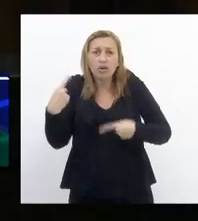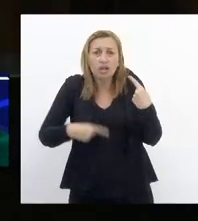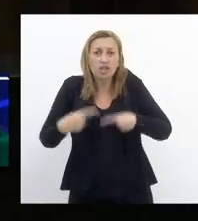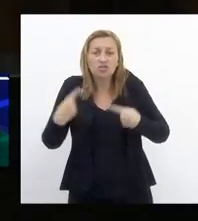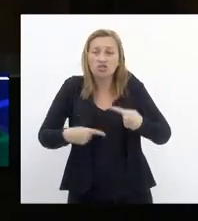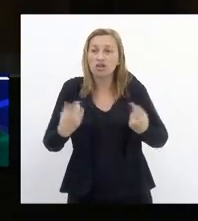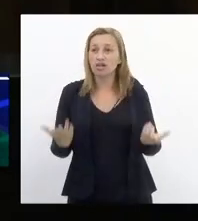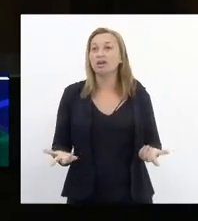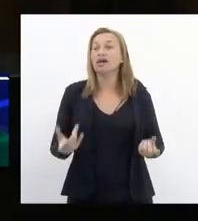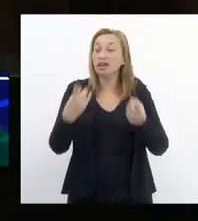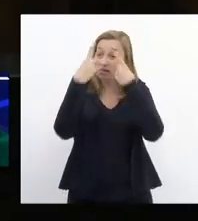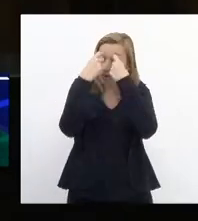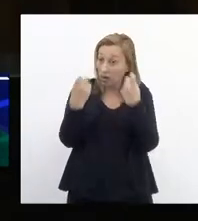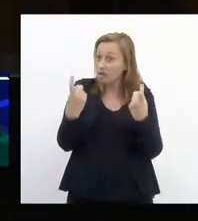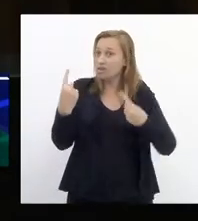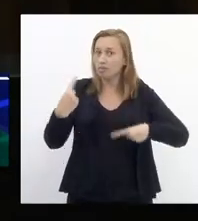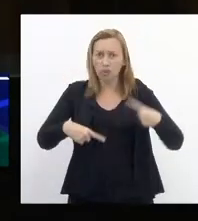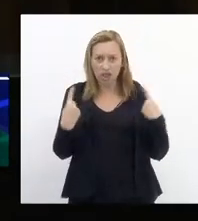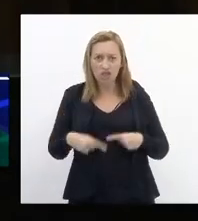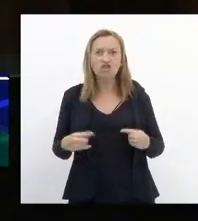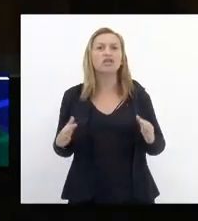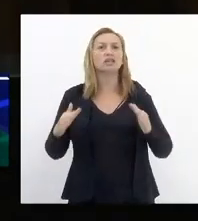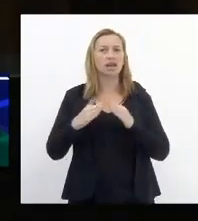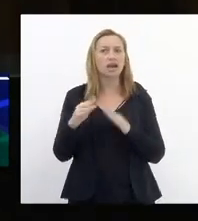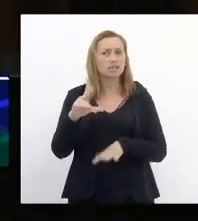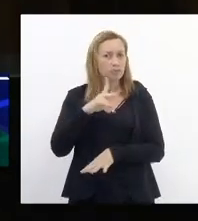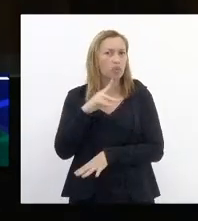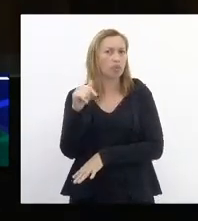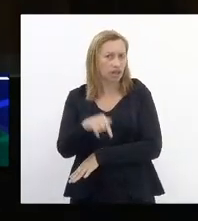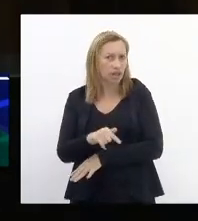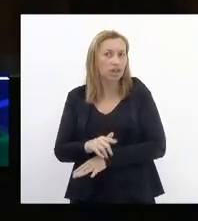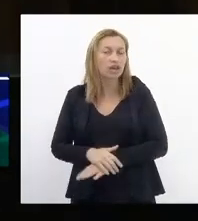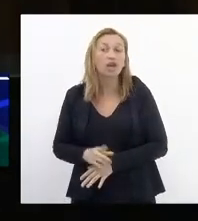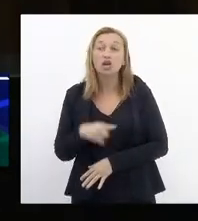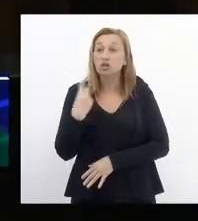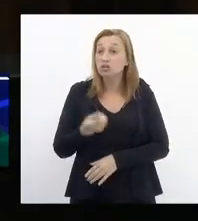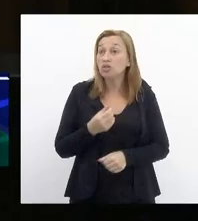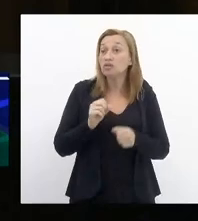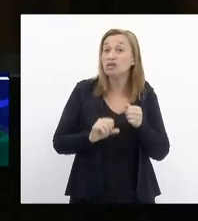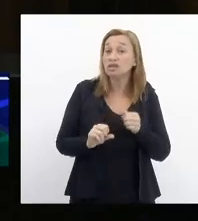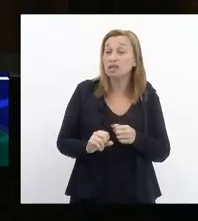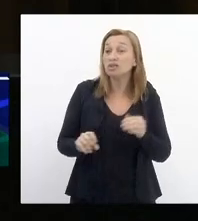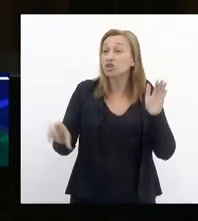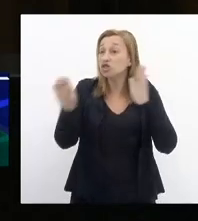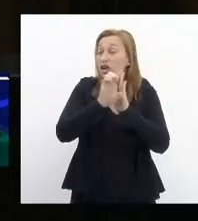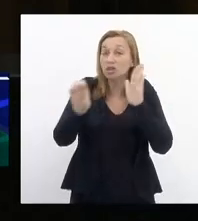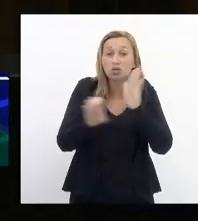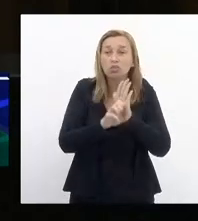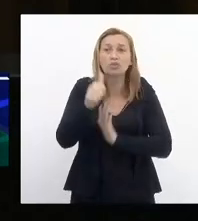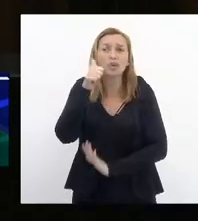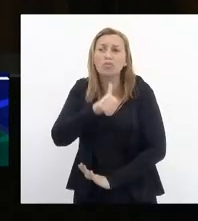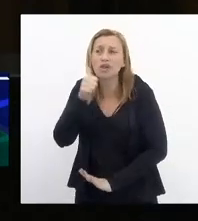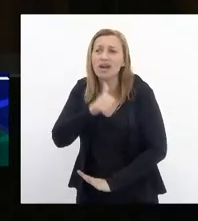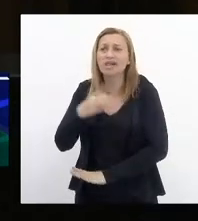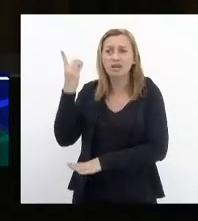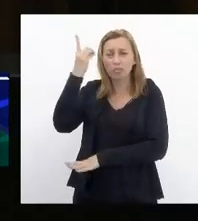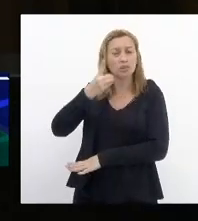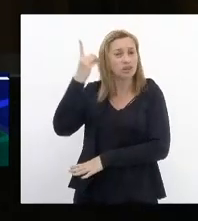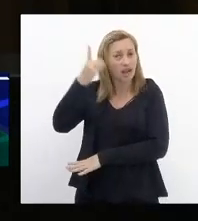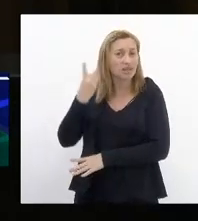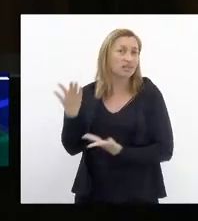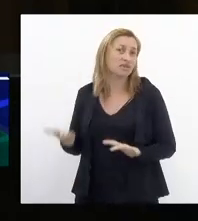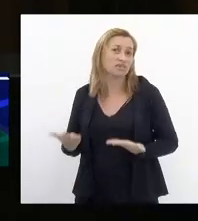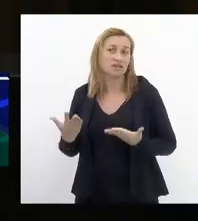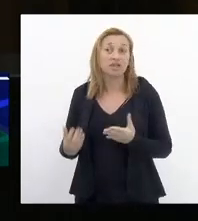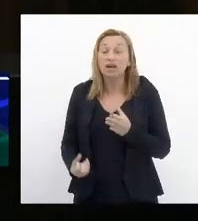a violência política, nesta própria casa aqui, nós fizemos o Estatuto da Mulher Parlamentar, feito